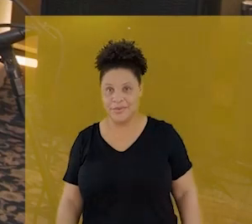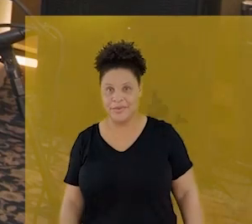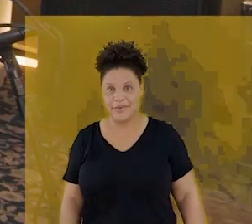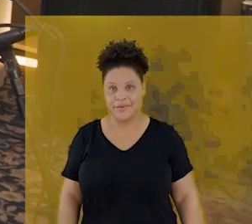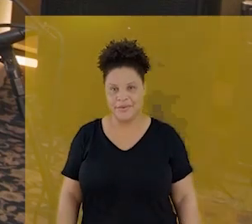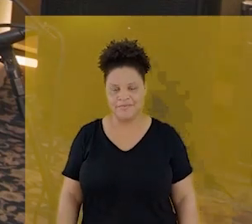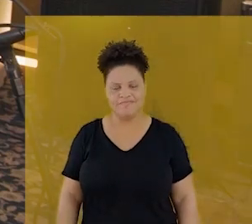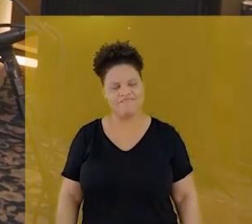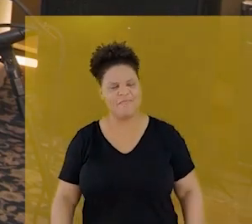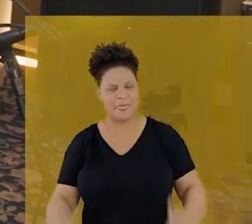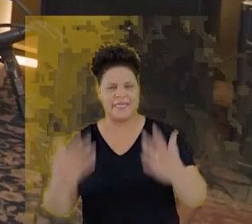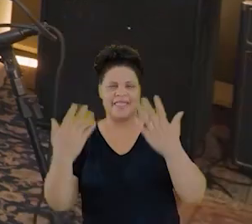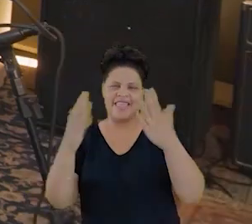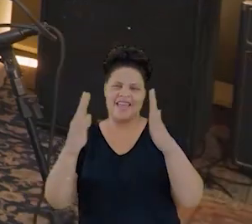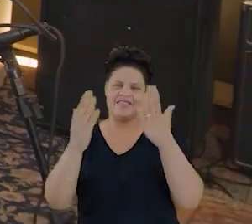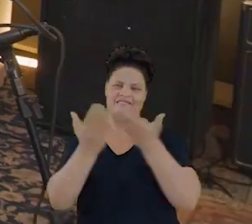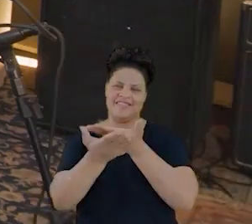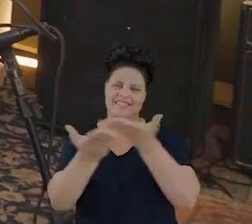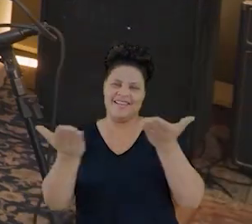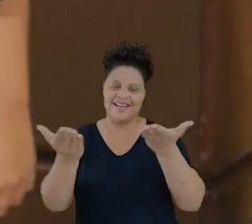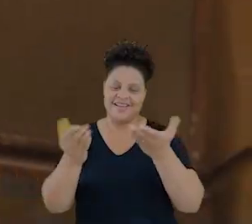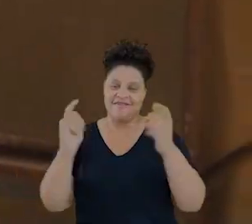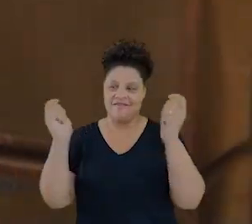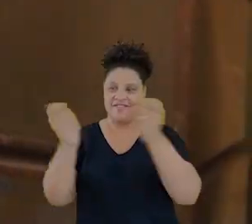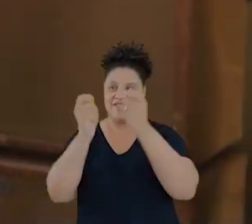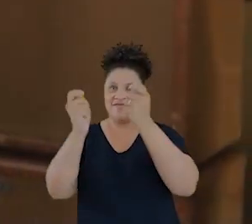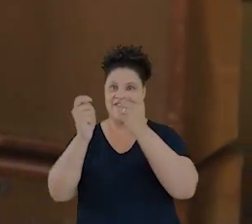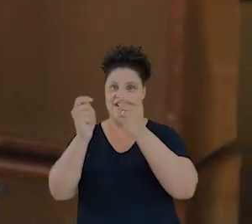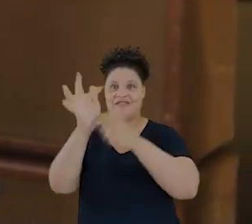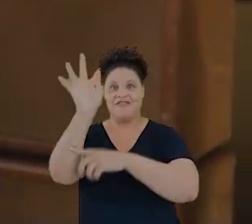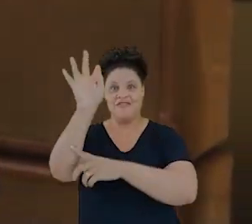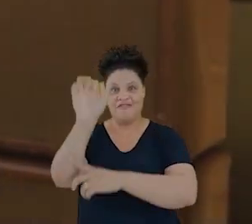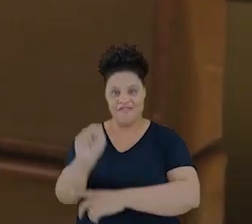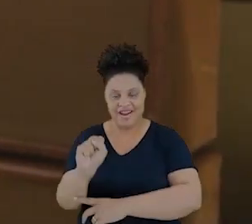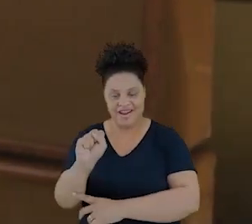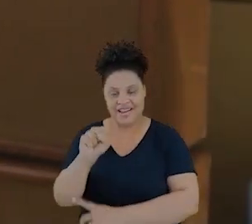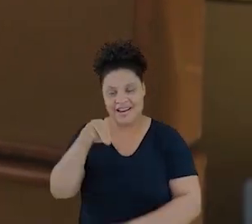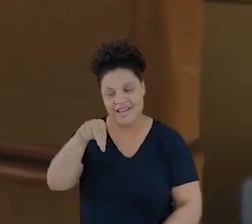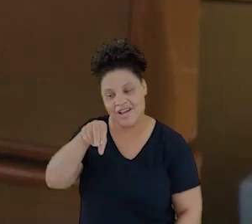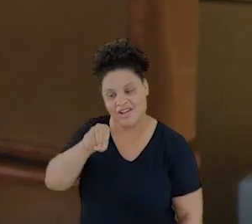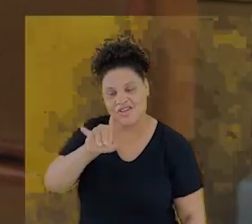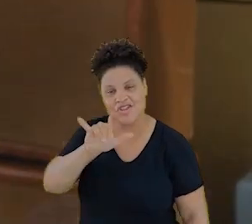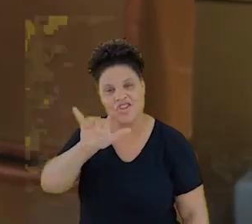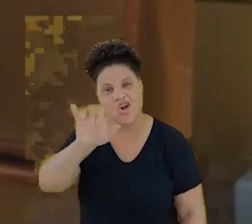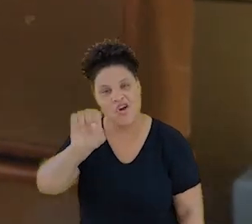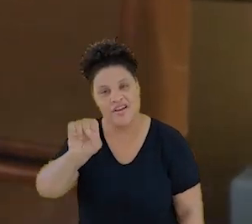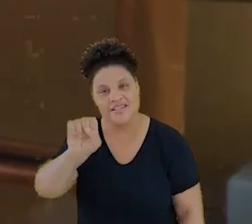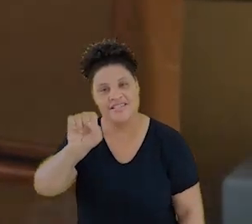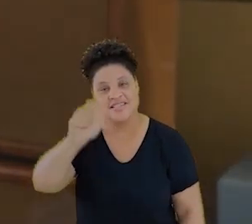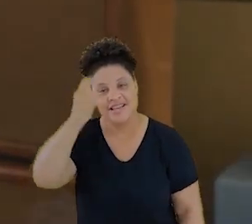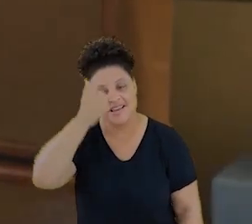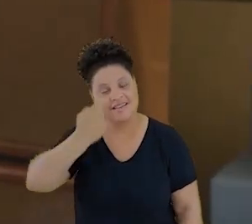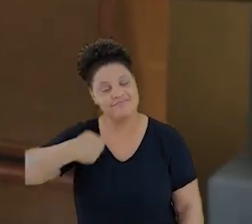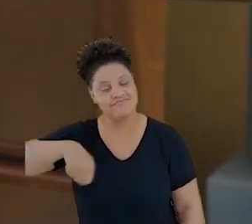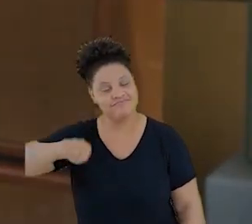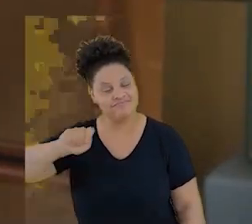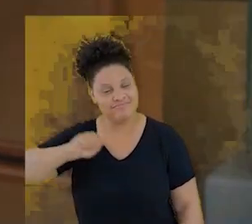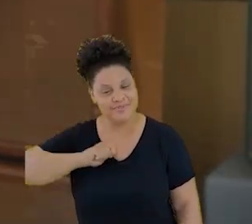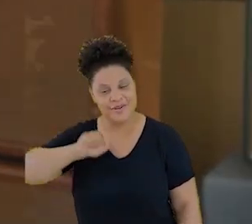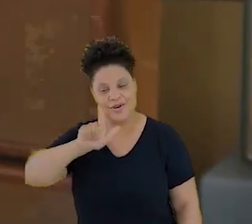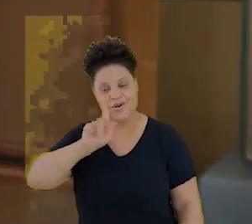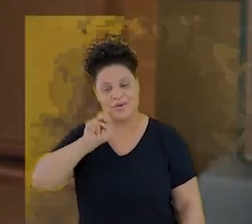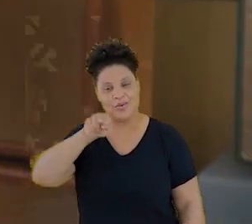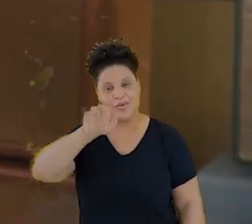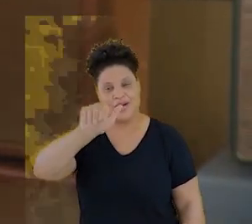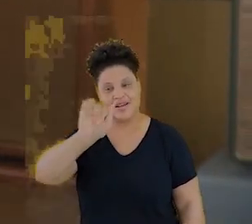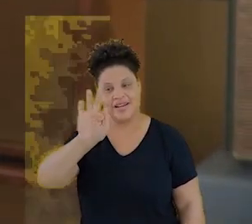ver. Salve, salve, Feira Noise, aqui quem vos fala é Luana Flores, Nordeste Futurista!